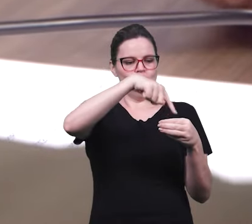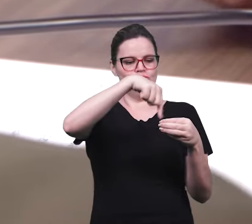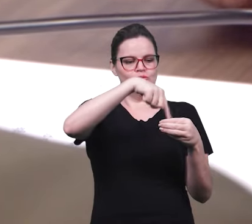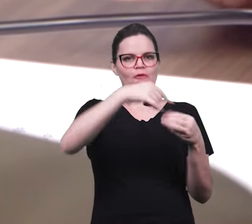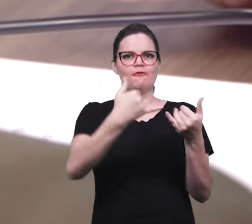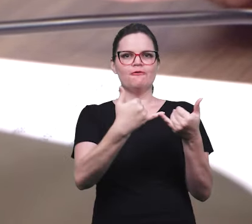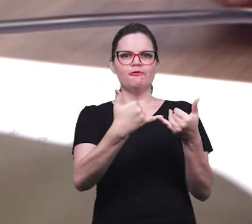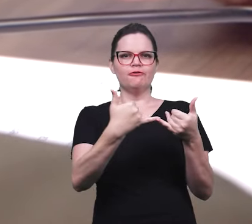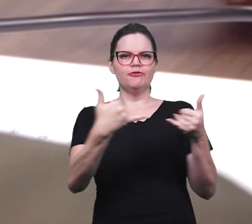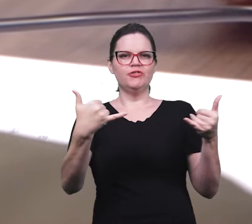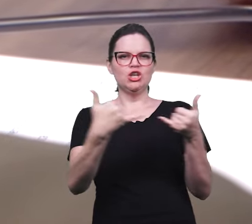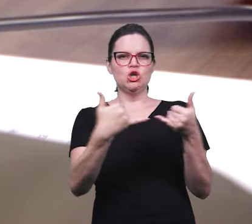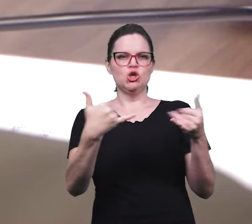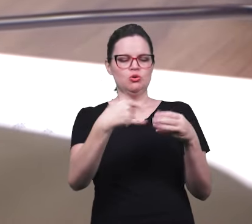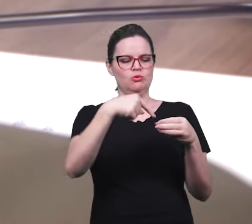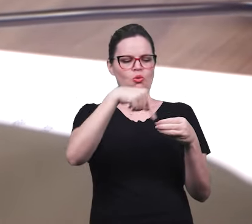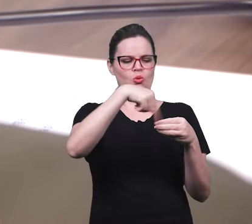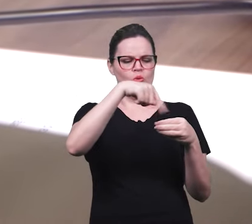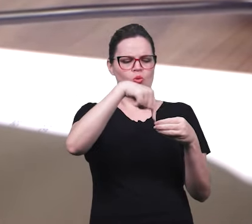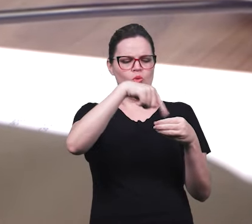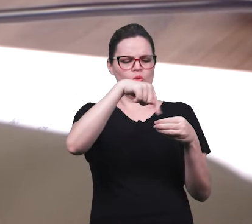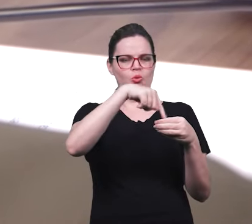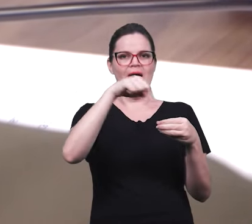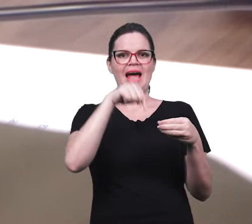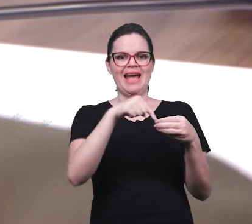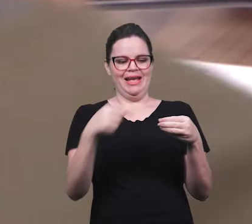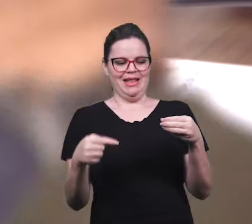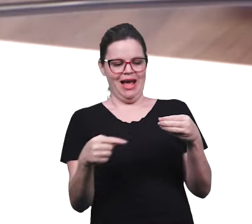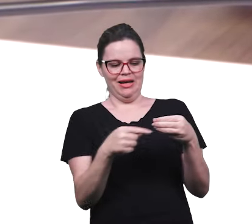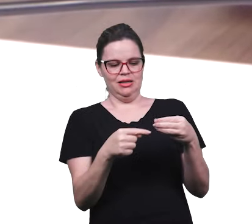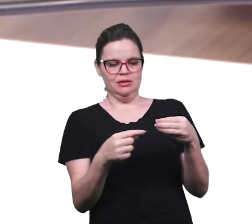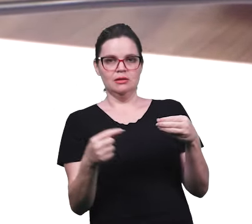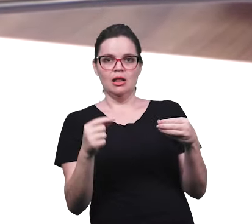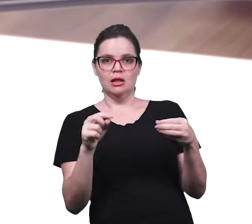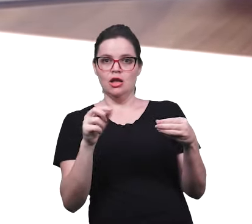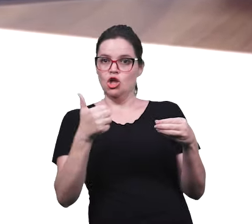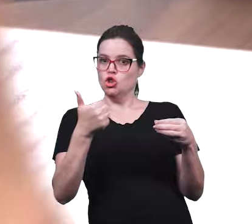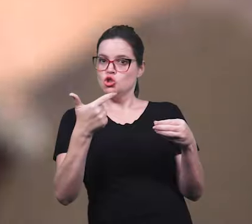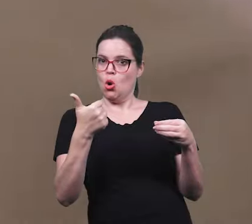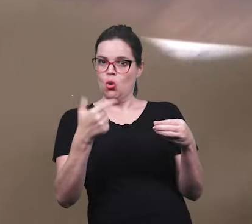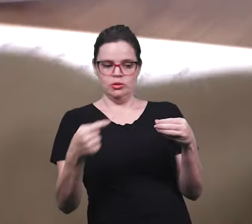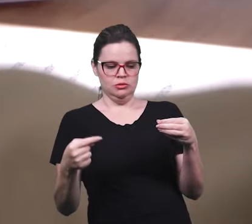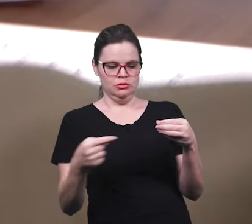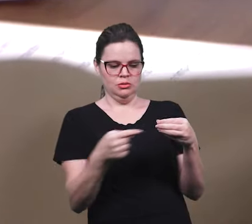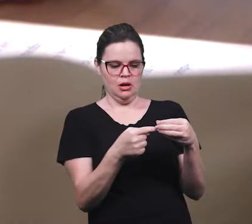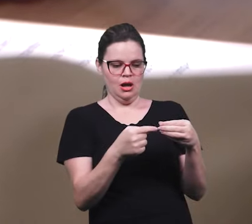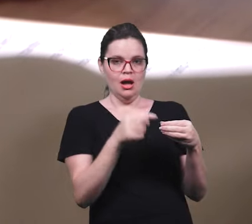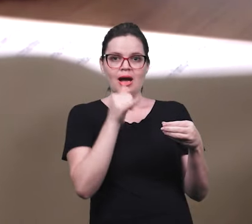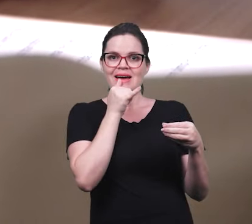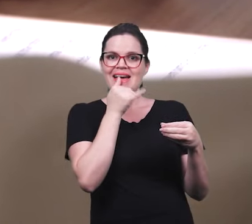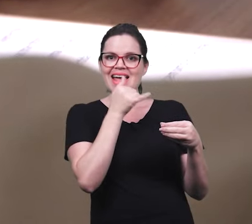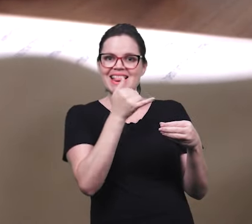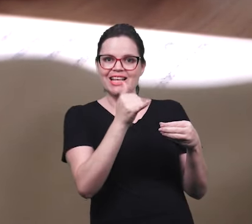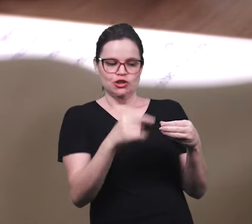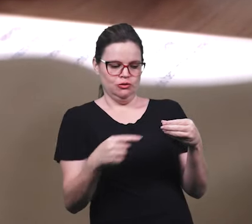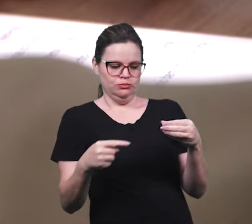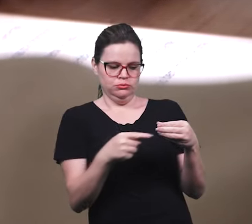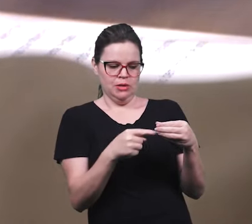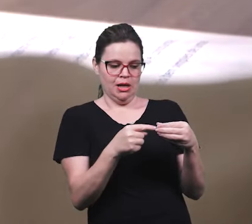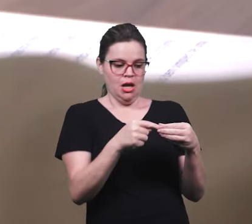volta, isso aqui está gerando 900 volts. E o que está acontecendo? Em volta dessa